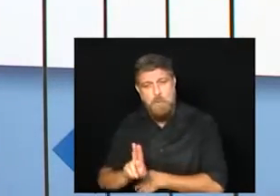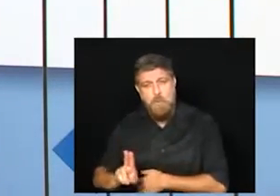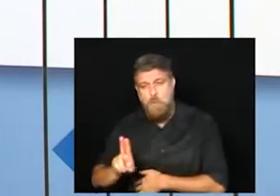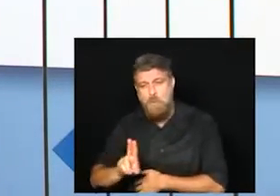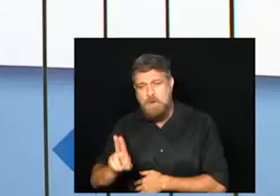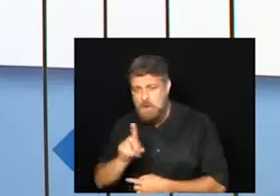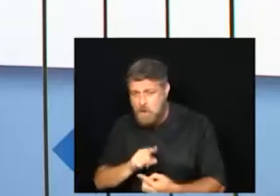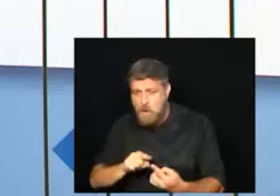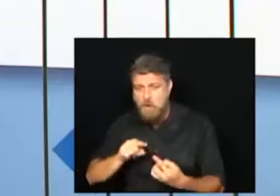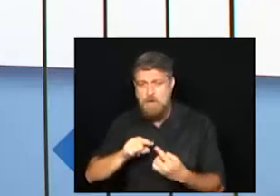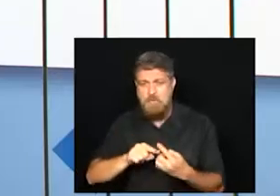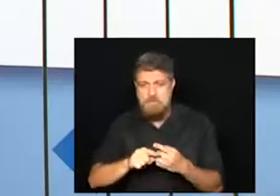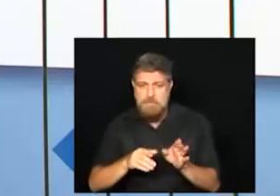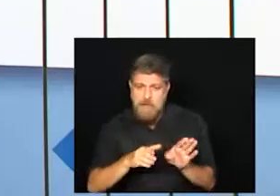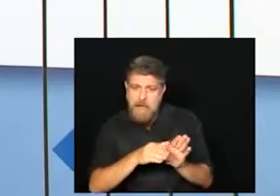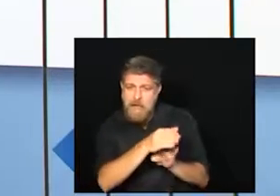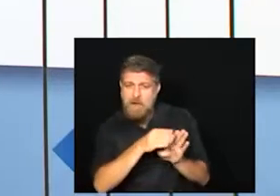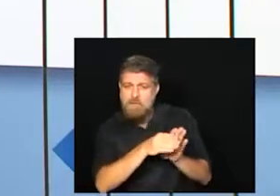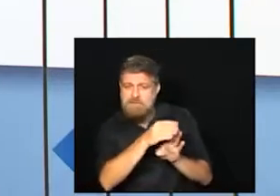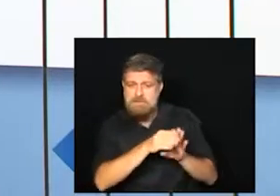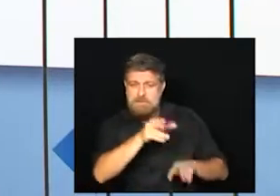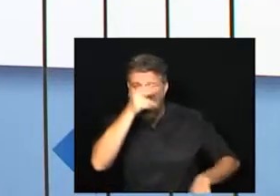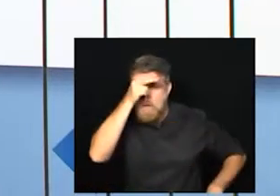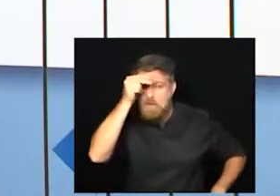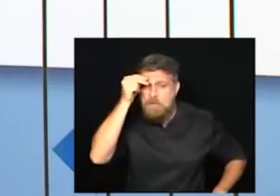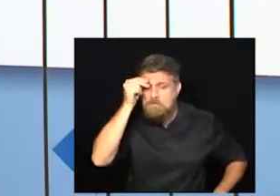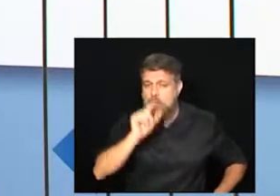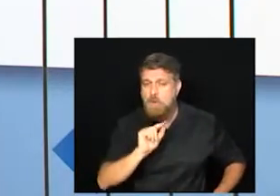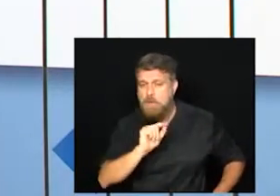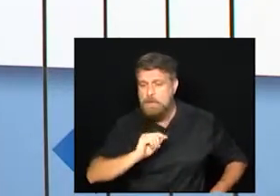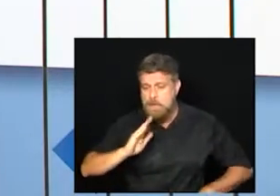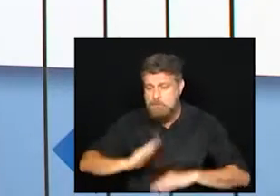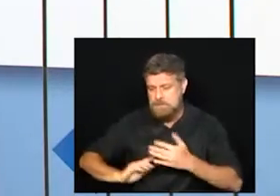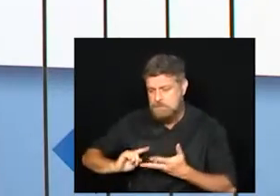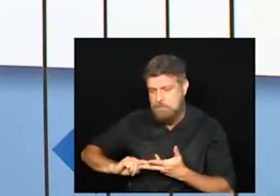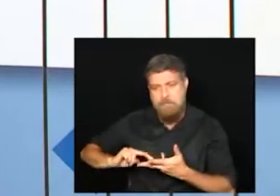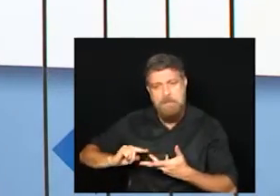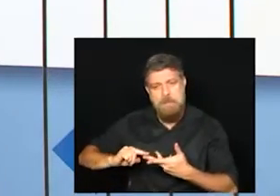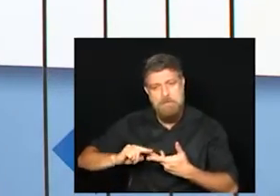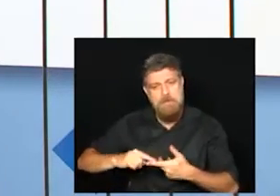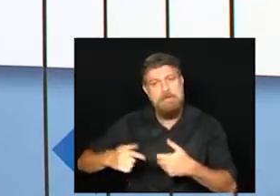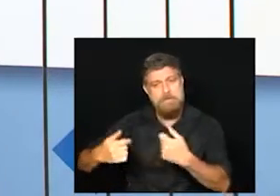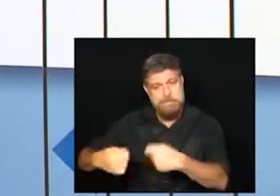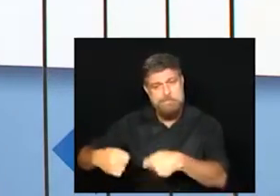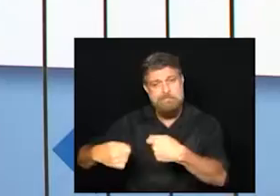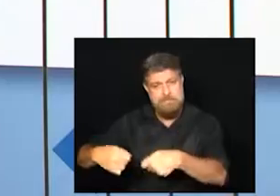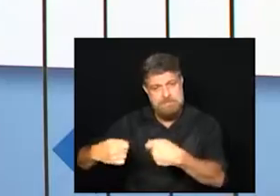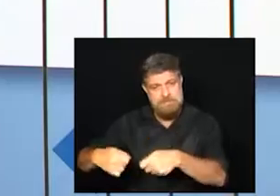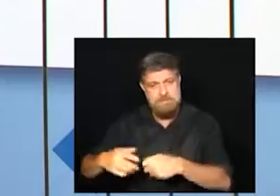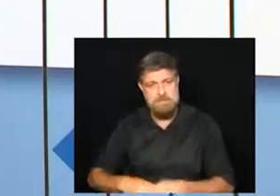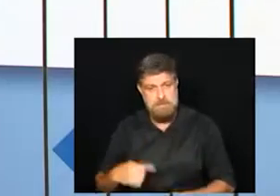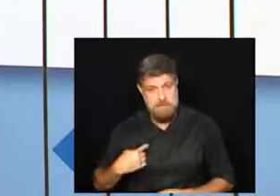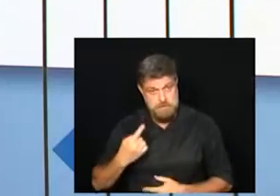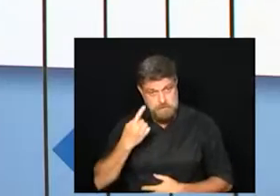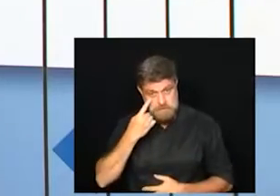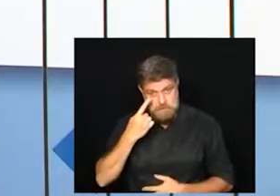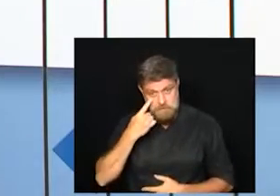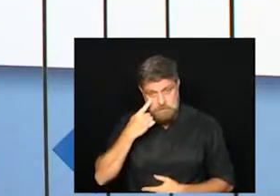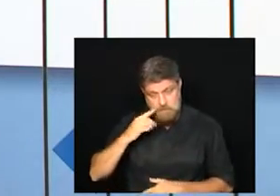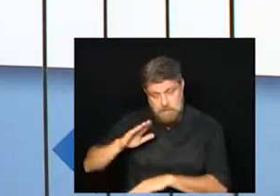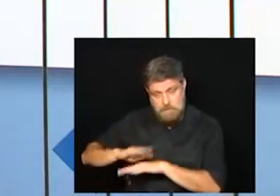para indicar ao Poder Executivo as ações que precisam ser realizadas na cidade. A gente acabou de ver